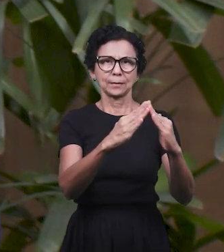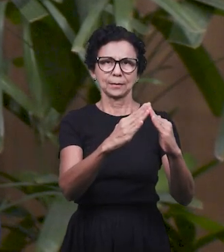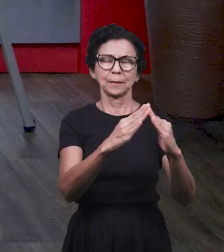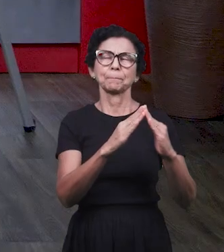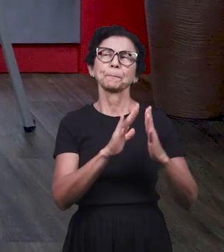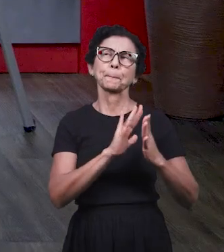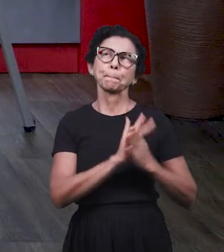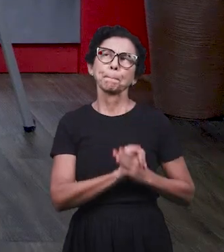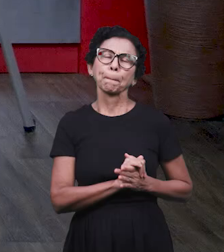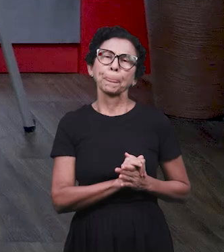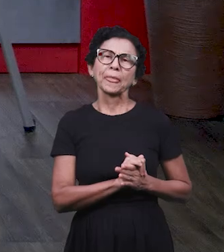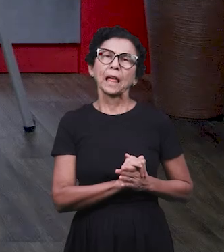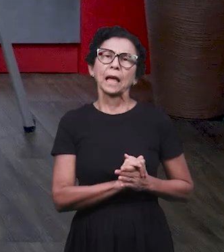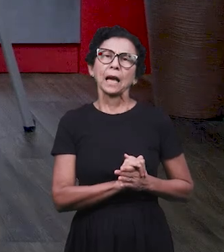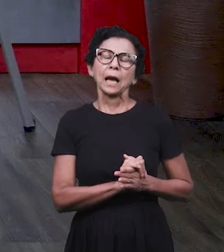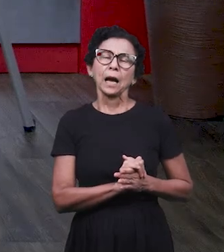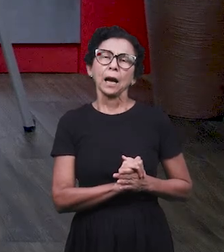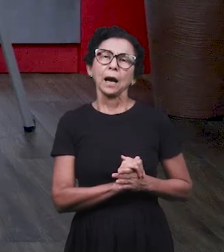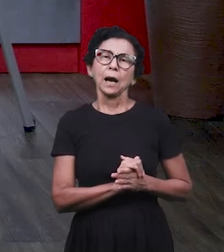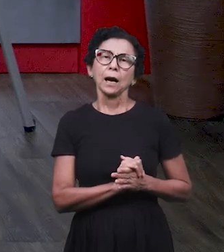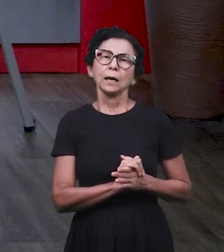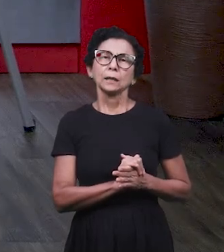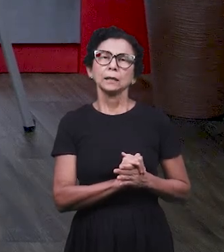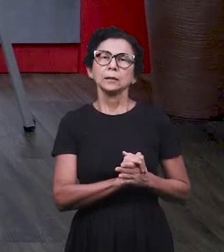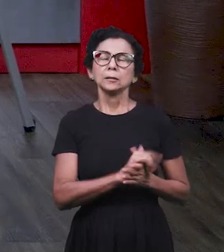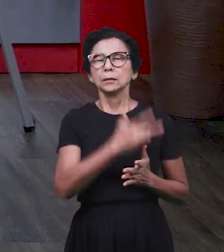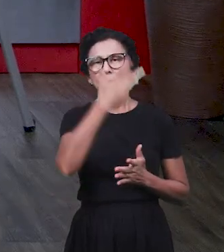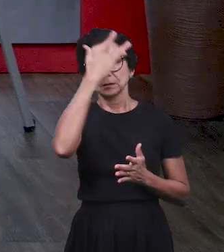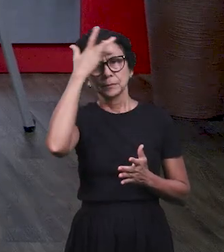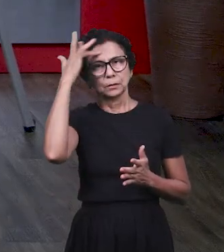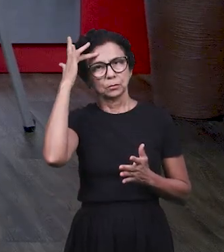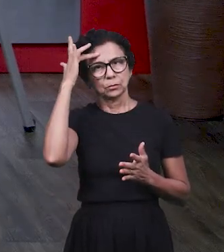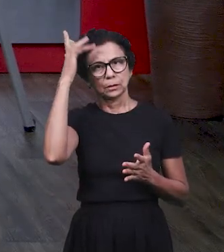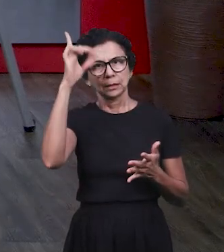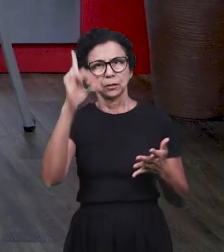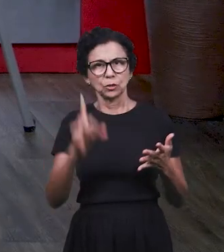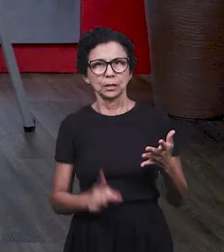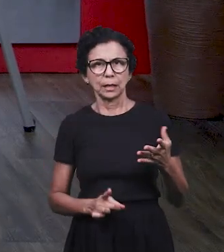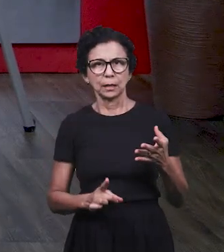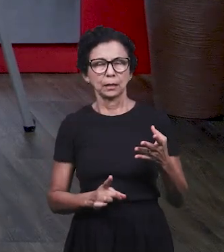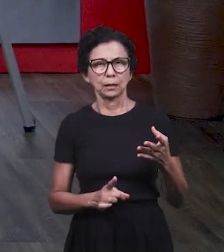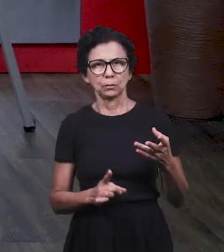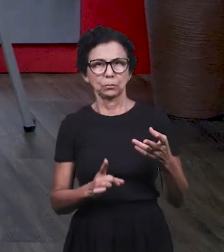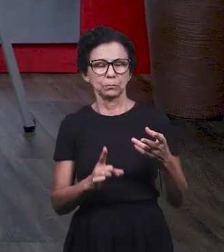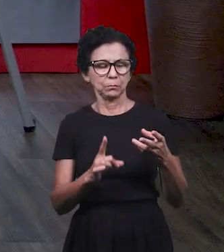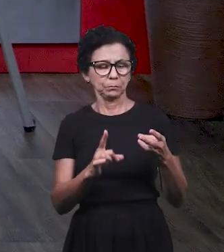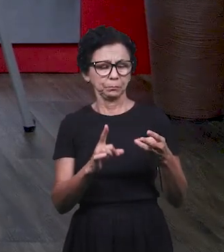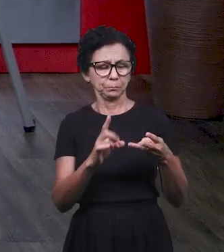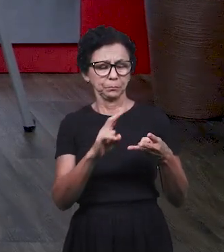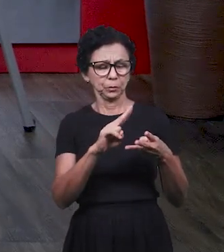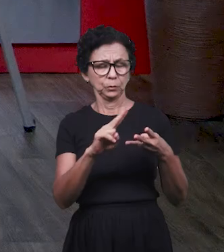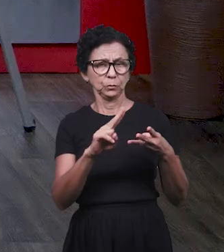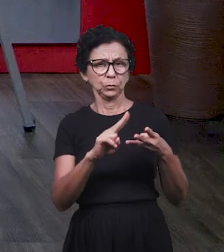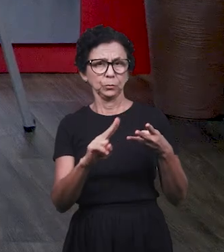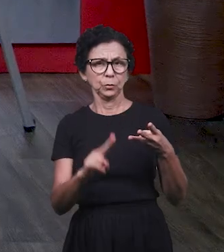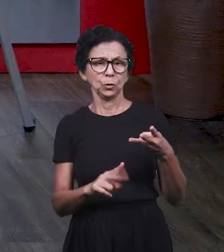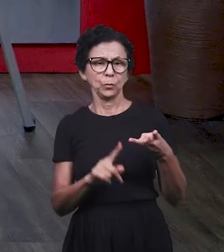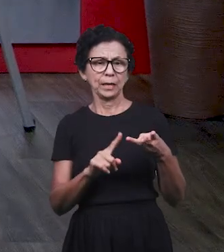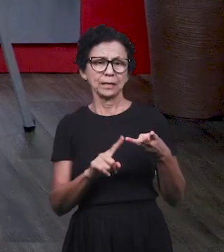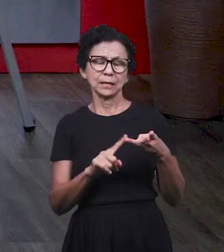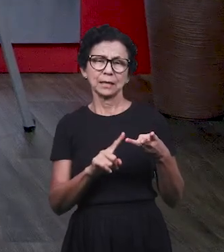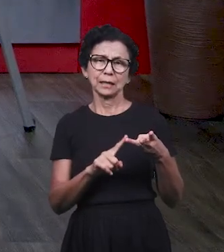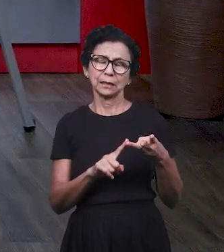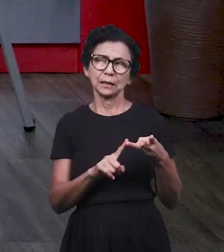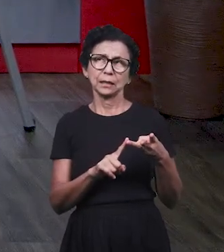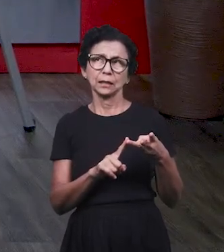Essa situação ela é muito recorrente, né? Ela acontece assim com uma frequência muito grande. E normalmente